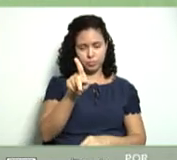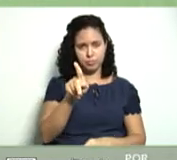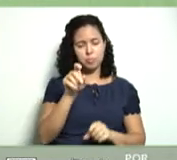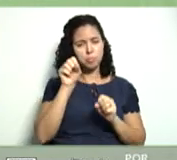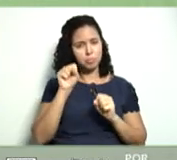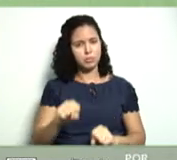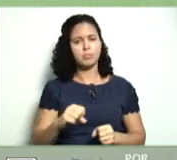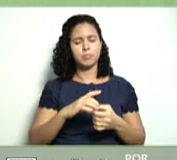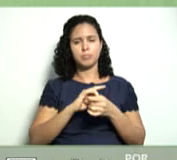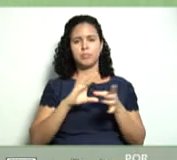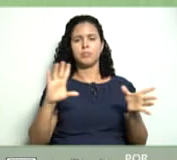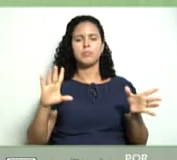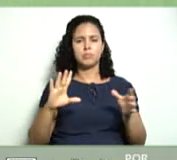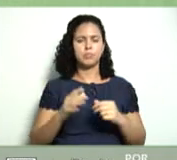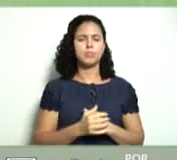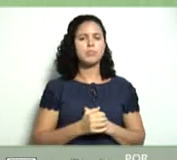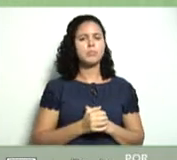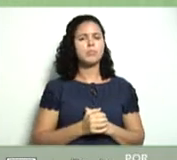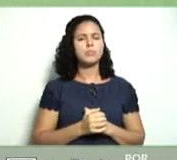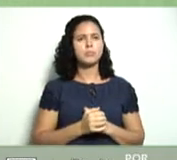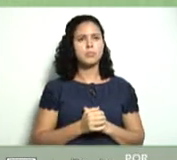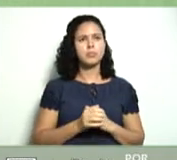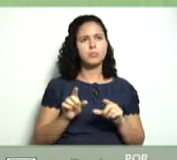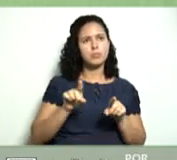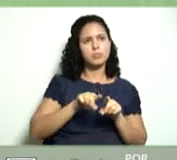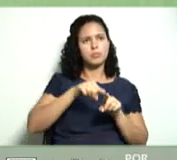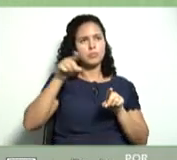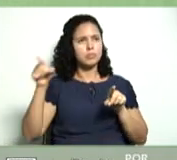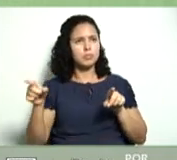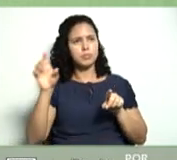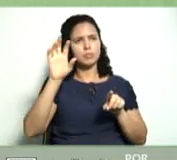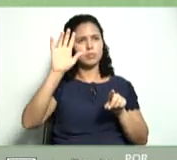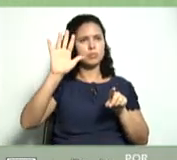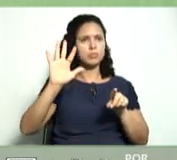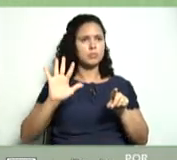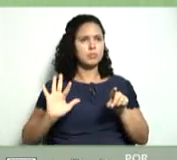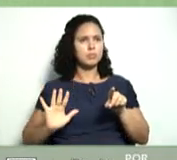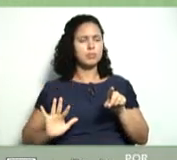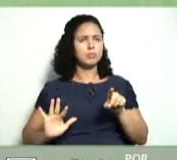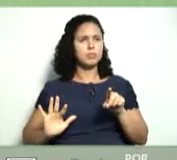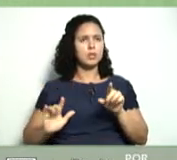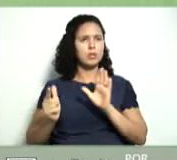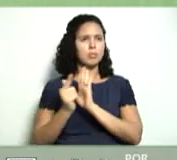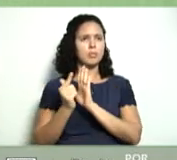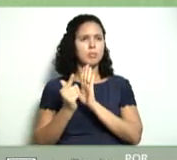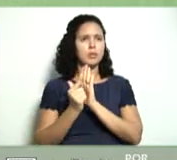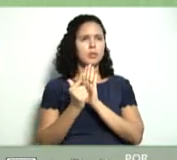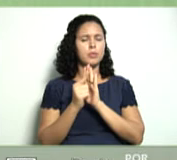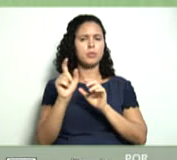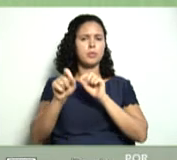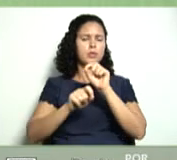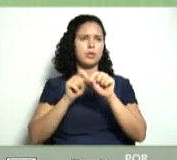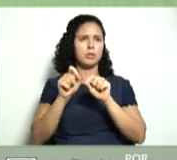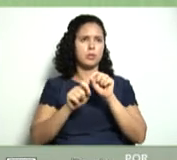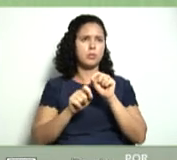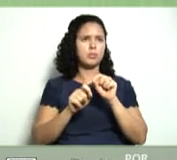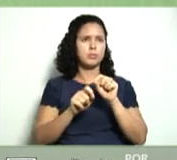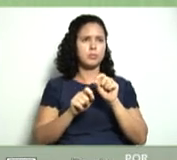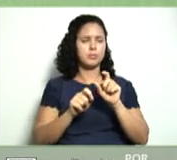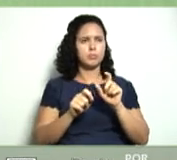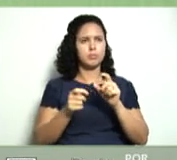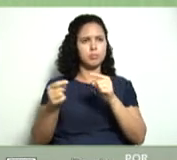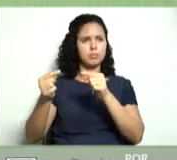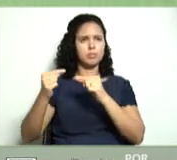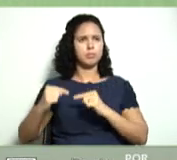pode com certeza aqui ao lado você vai observar o que vai ser impresso né aqui aparece a